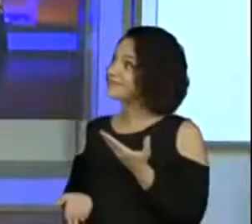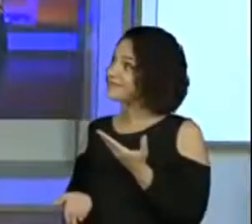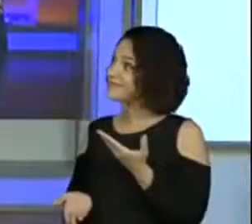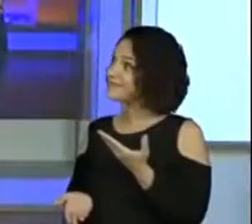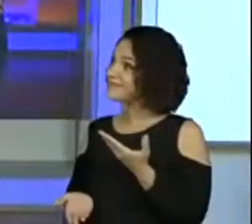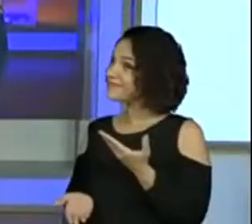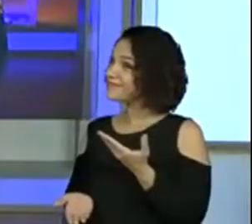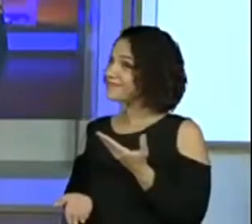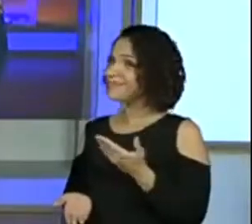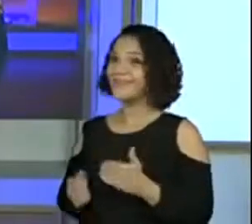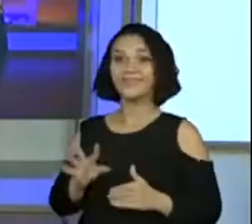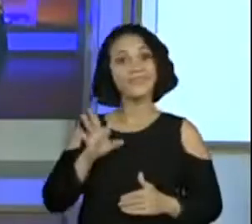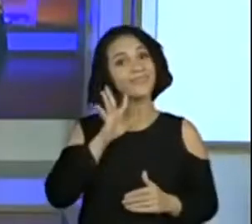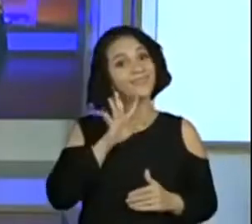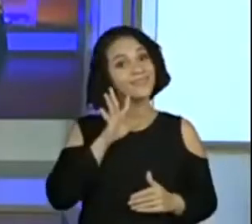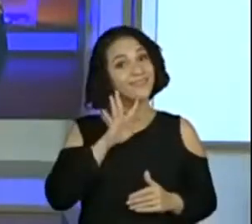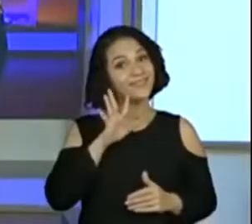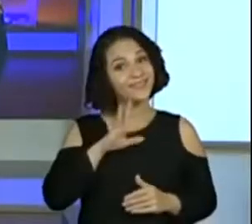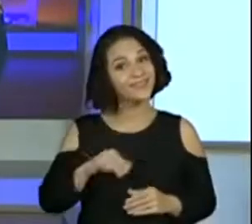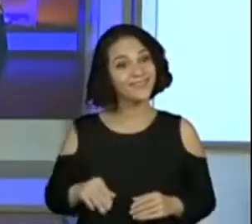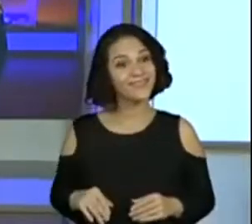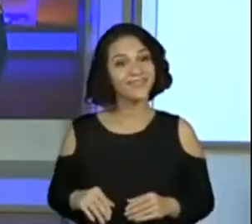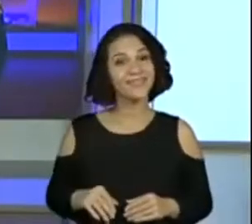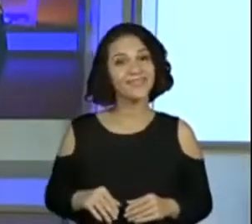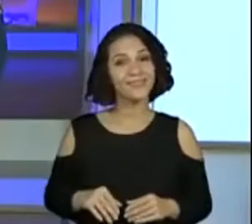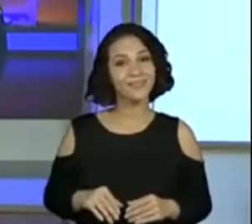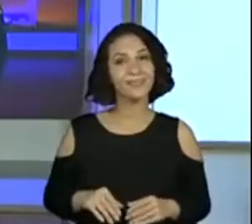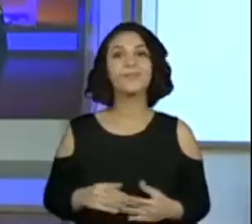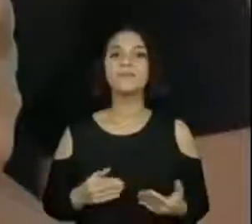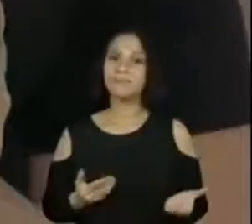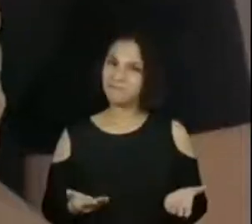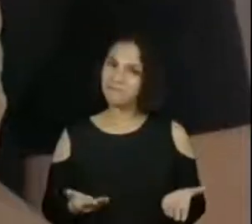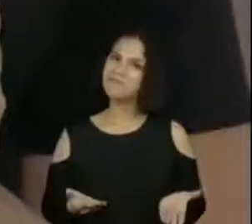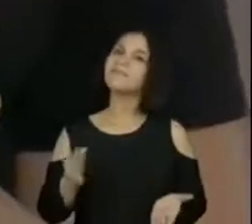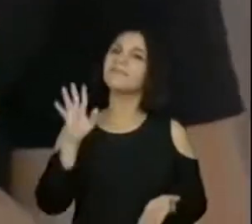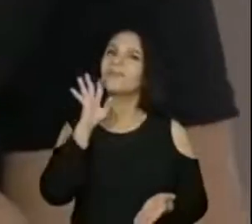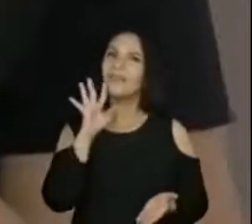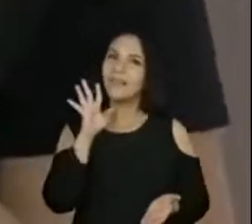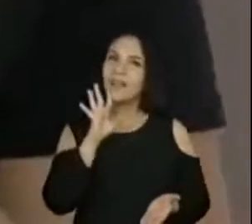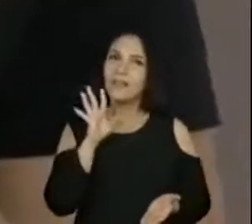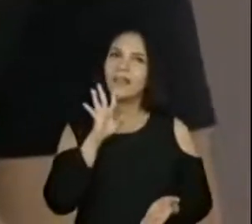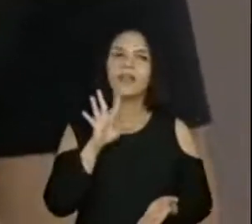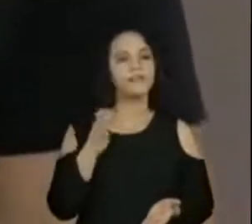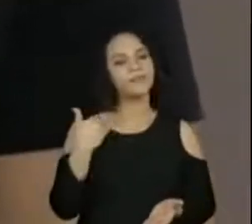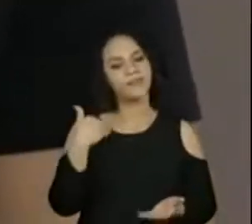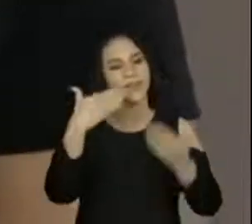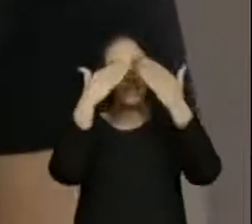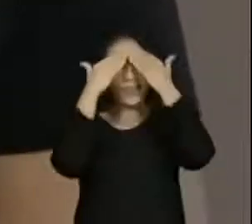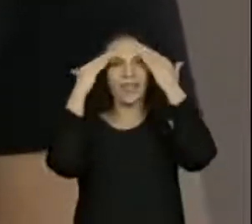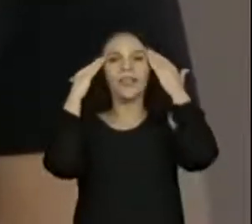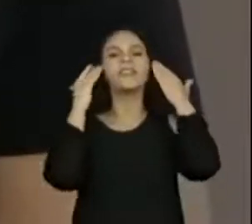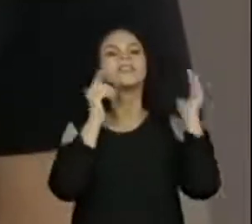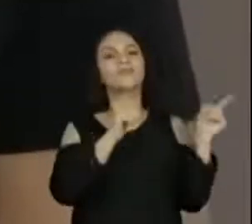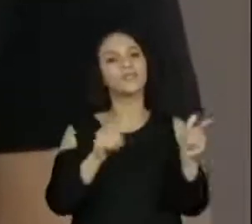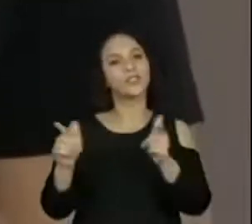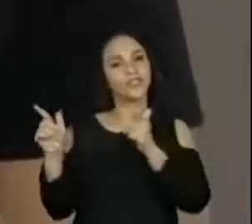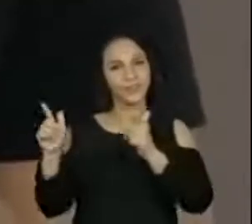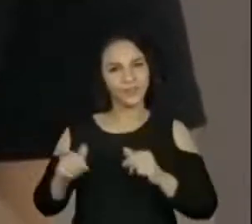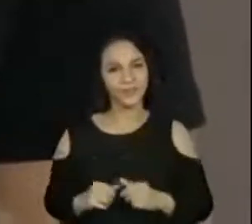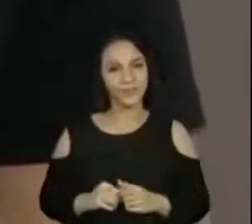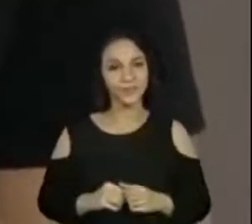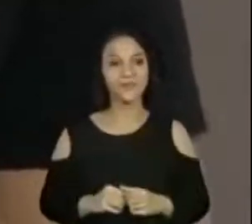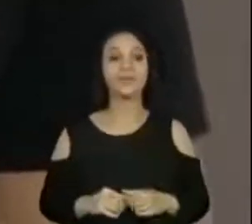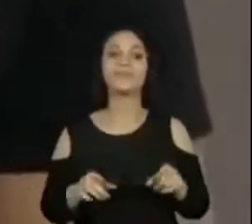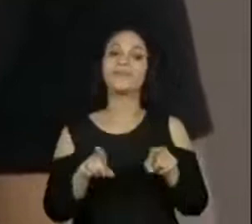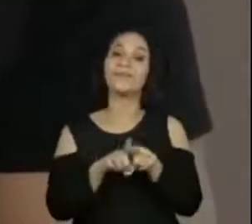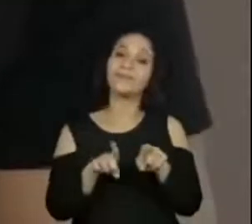Tcharam! Olha lá. Bem legal, né? Muito divertido. E é